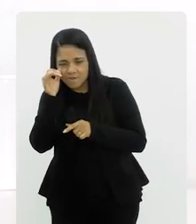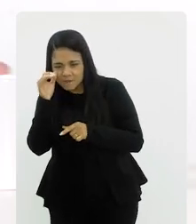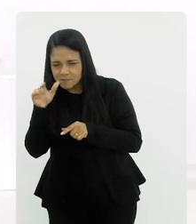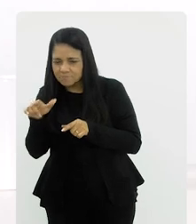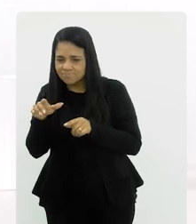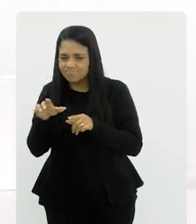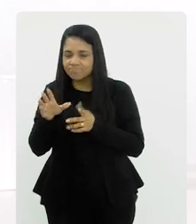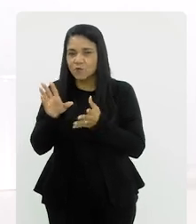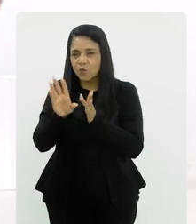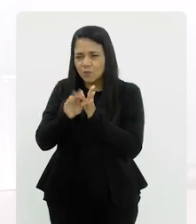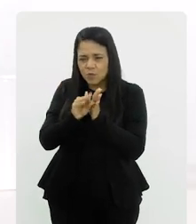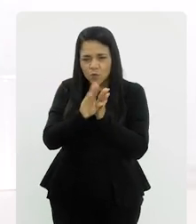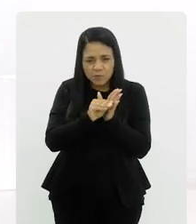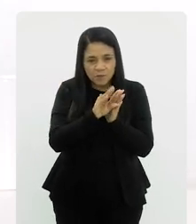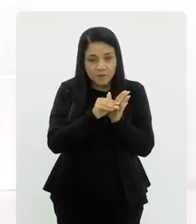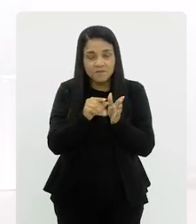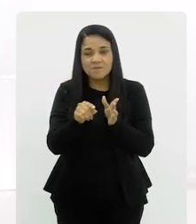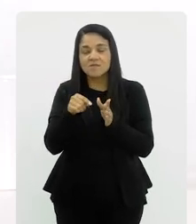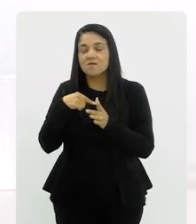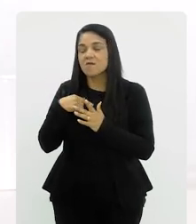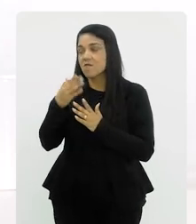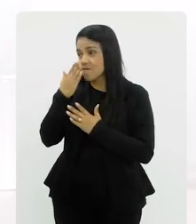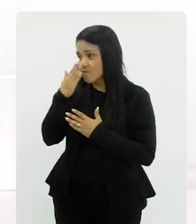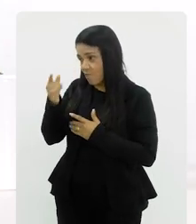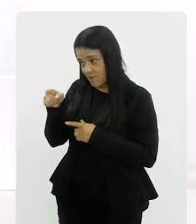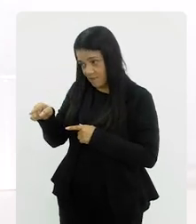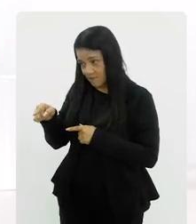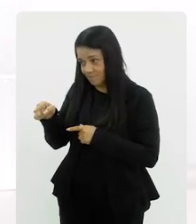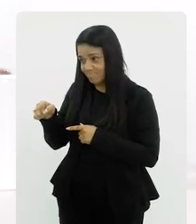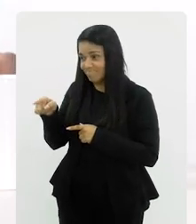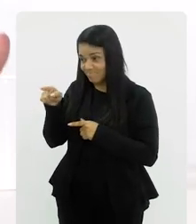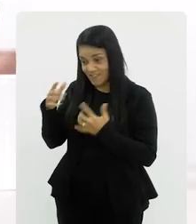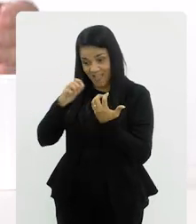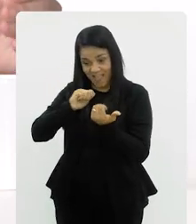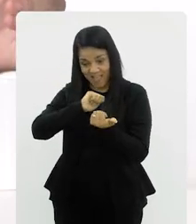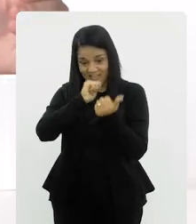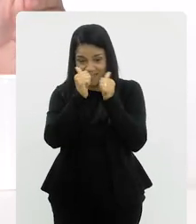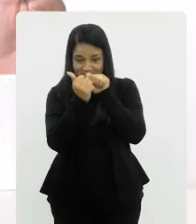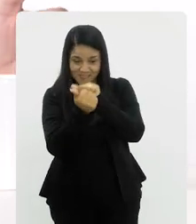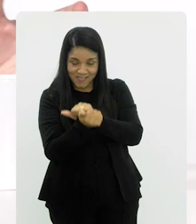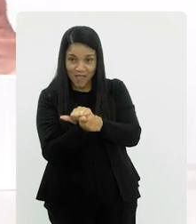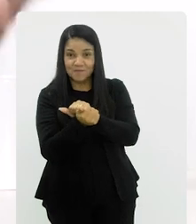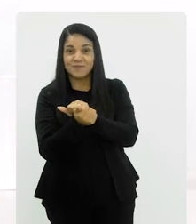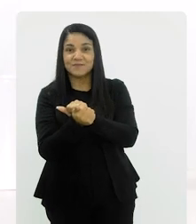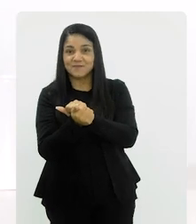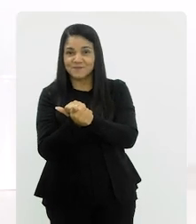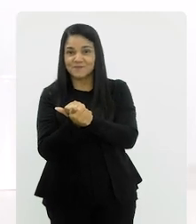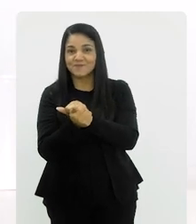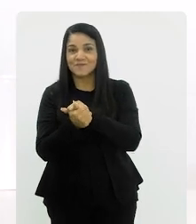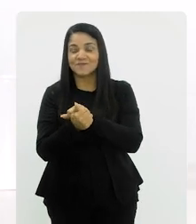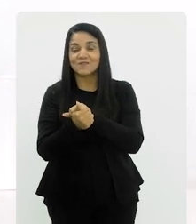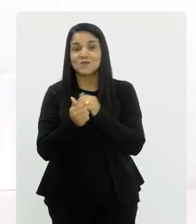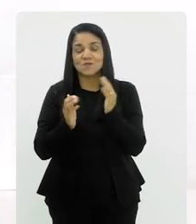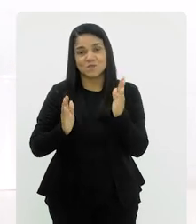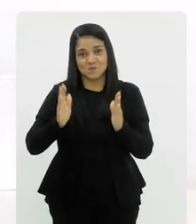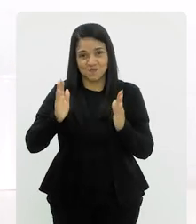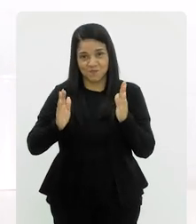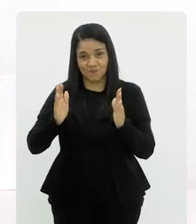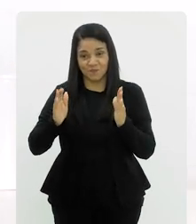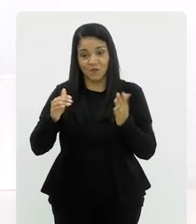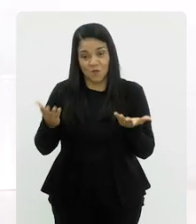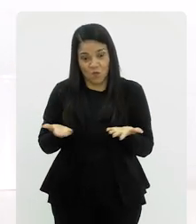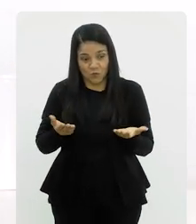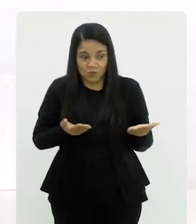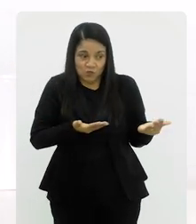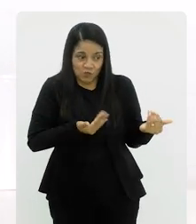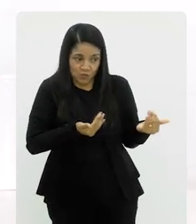pegar uma pincelada. E quando a gente fala, não, é porque eu estou na tua frente, eu acho que você consegue se adaptar conforme o tempo que